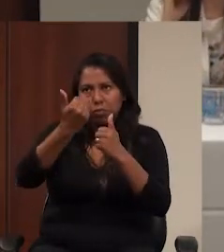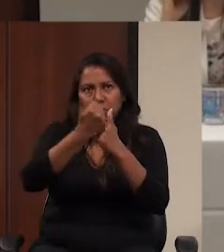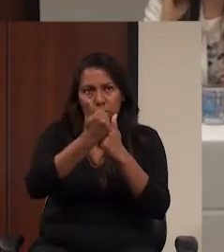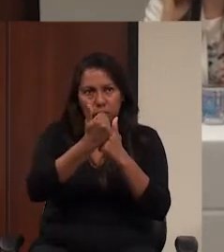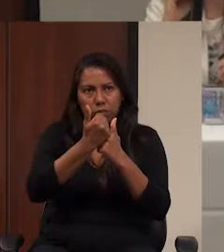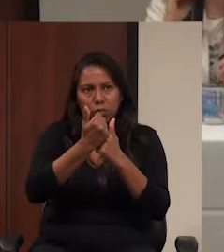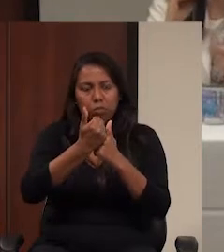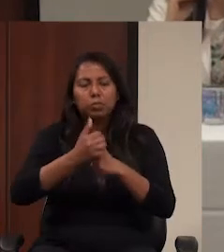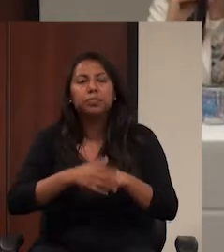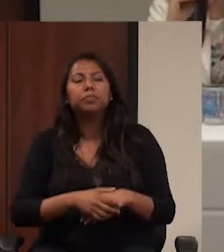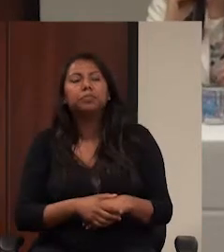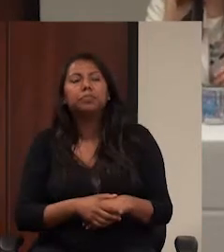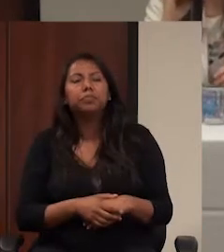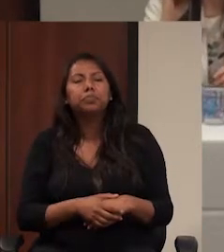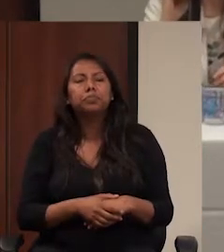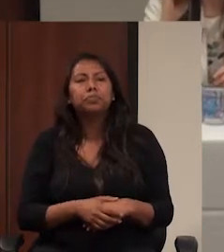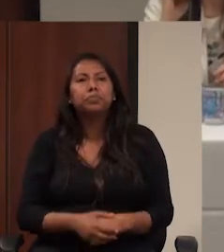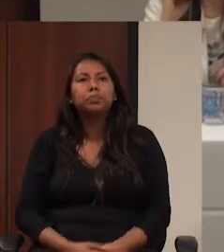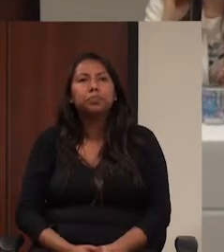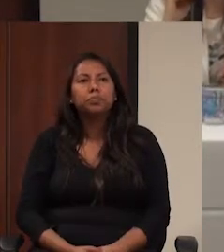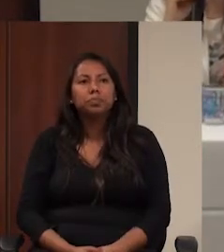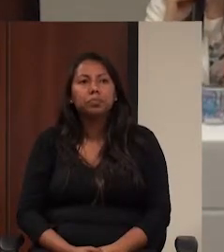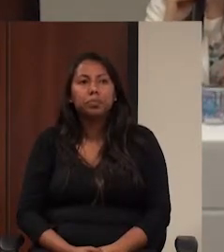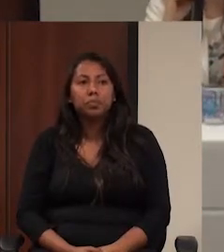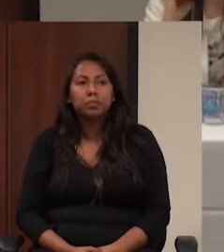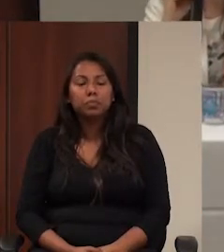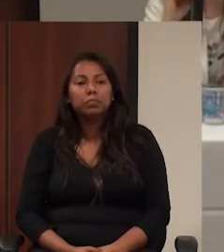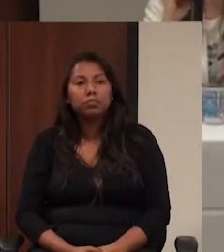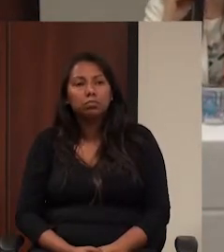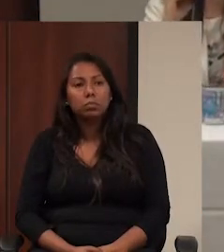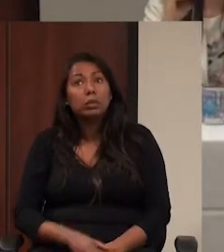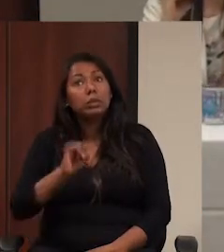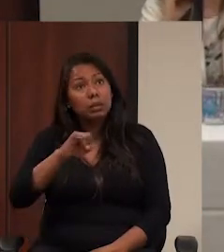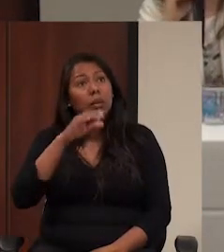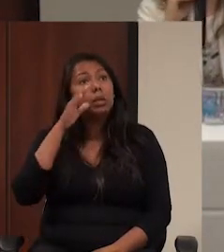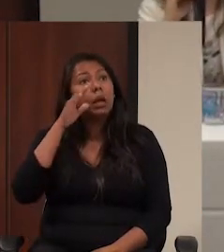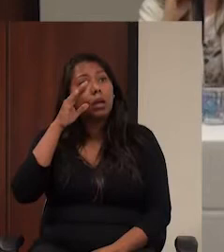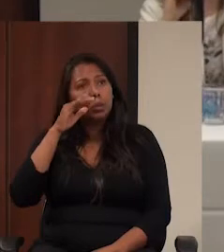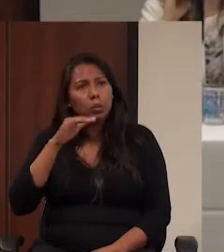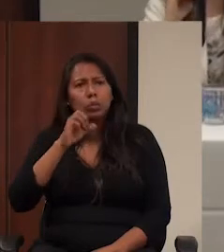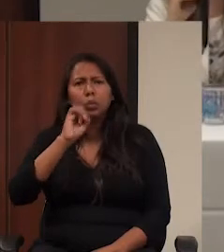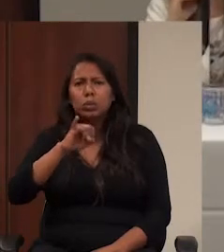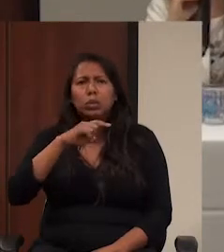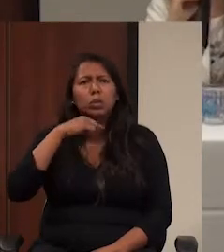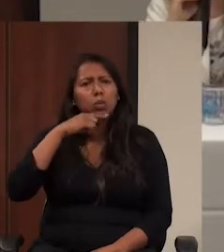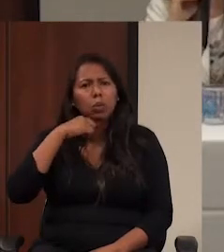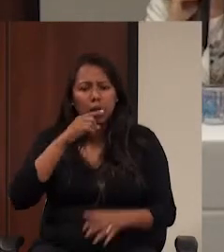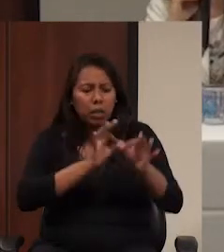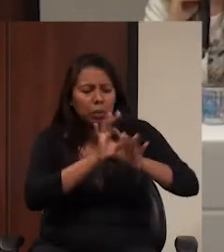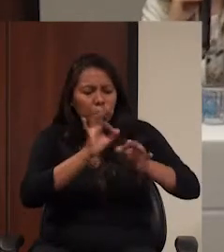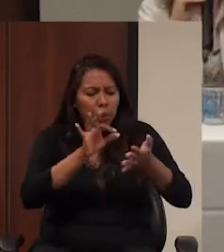uma ou mais disposições padrão, mesmo que ele seja um adulto incapaz de fazer um